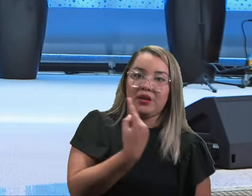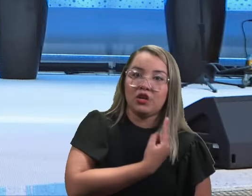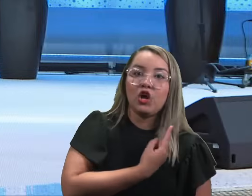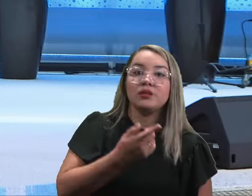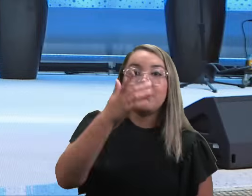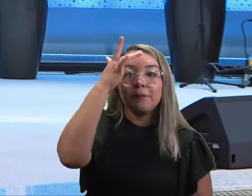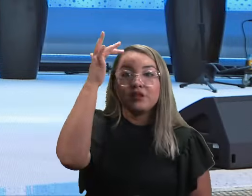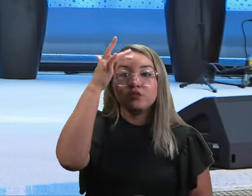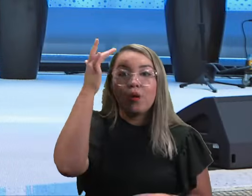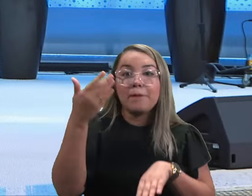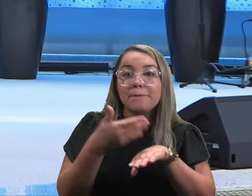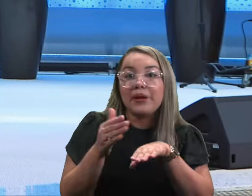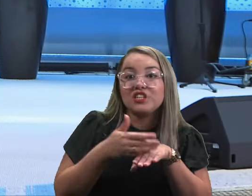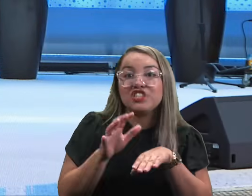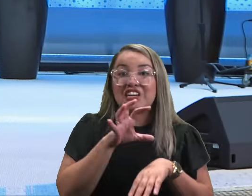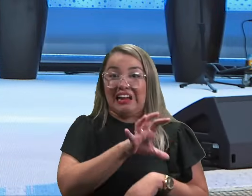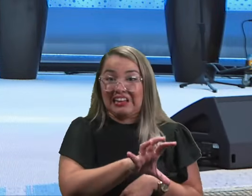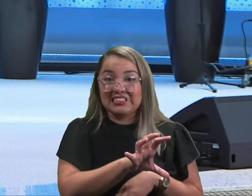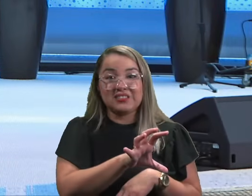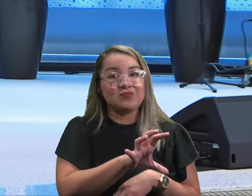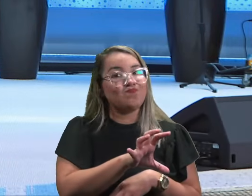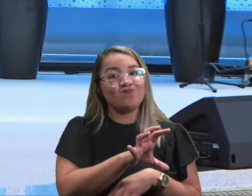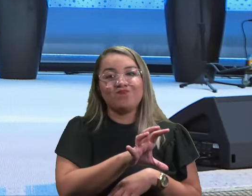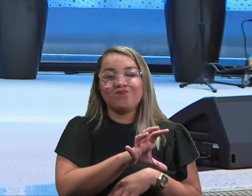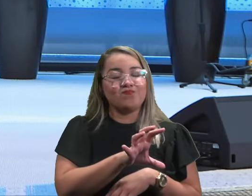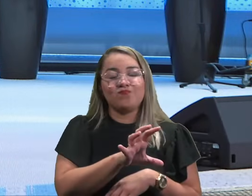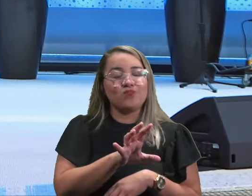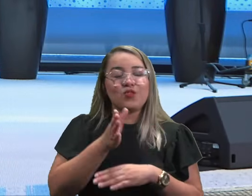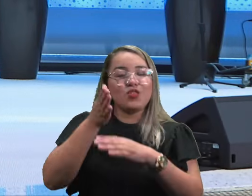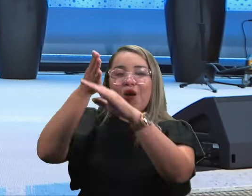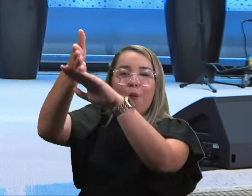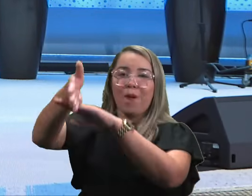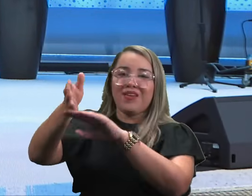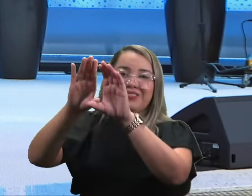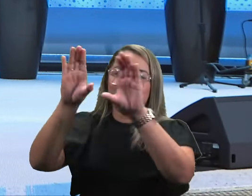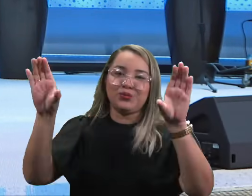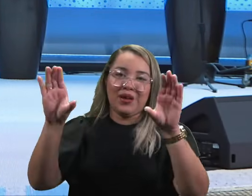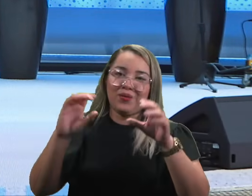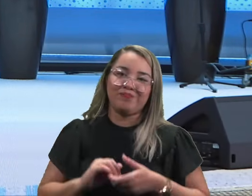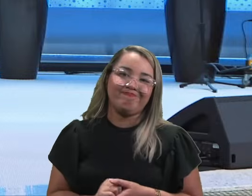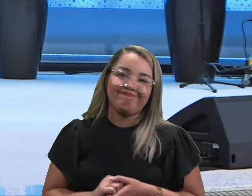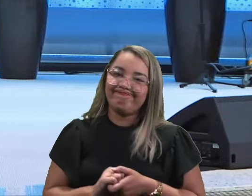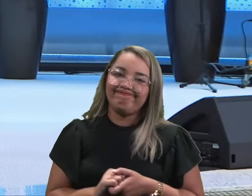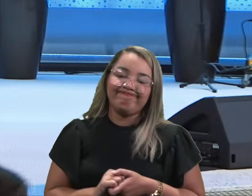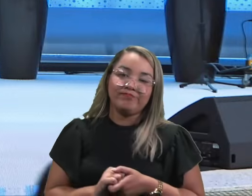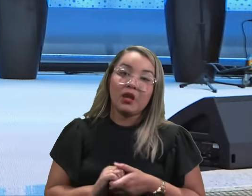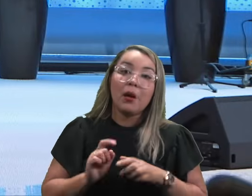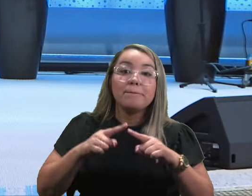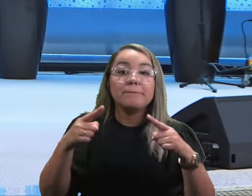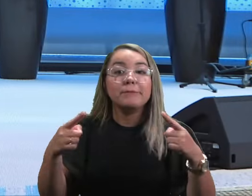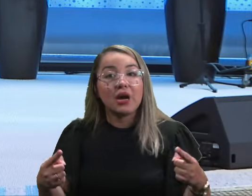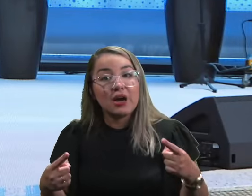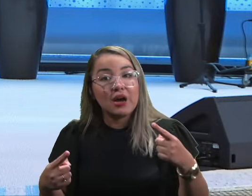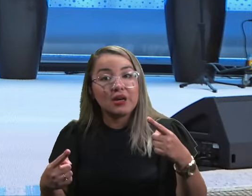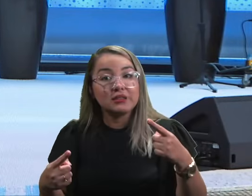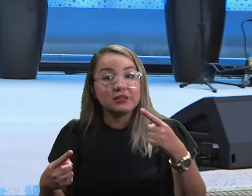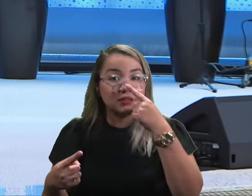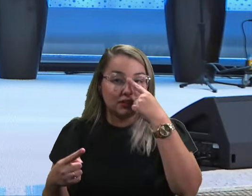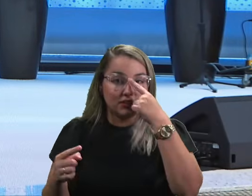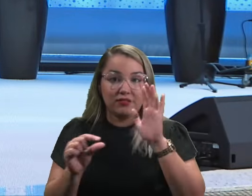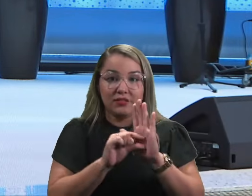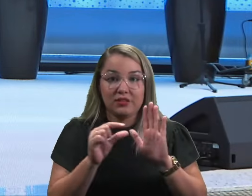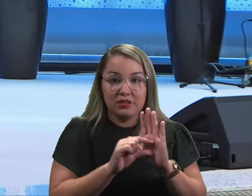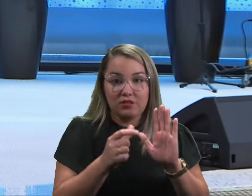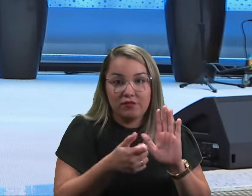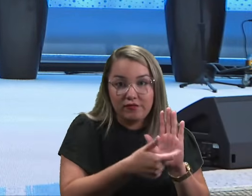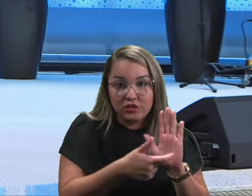que praticam tais coisas não herdarão o reino de Deus. Mas, versículo 22 em